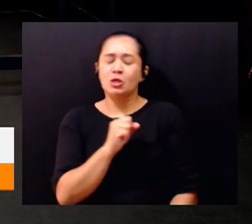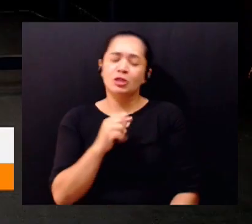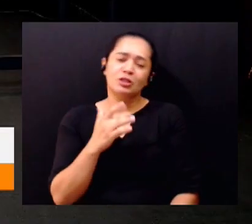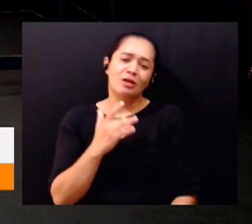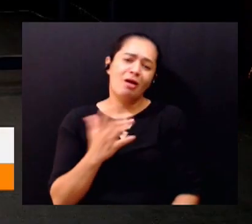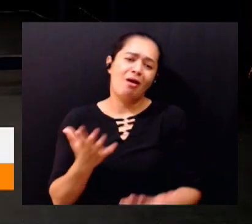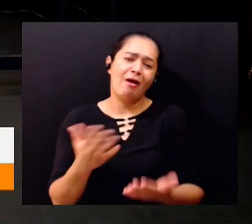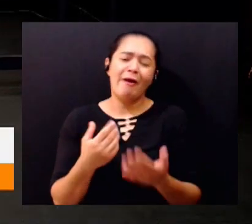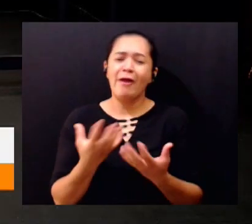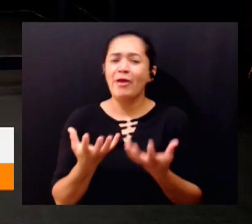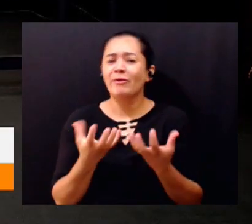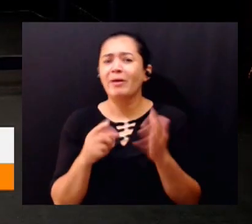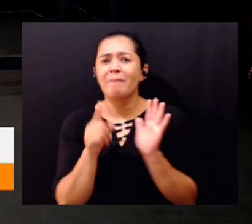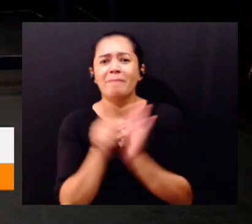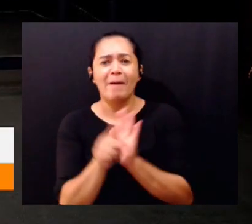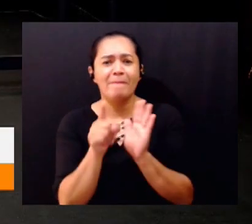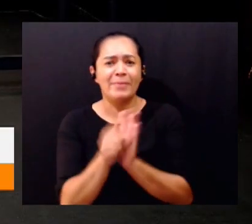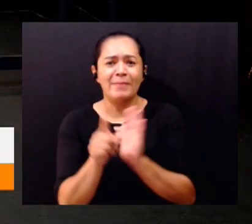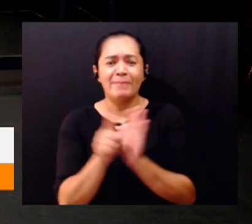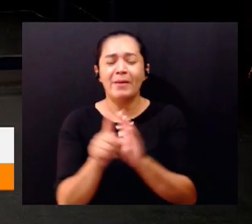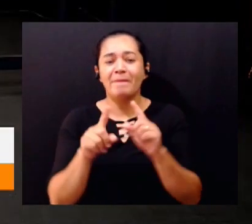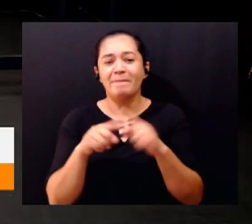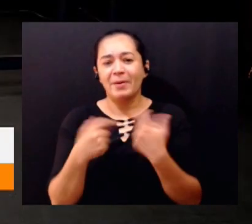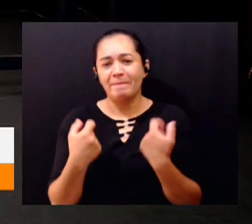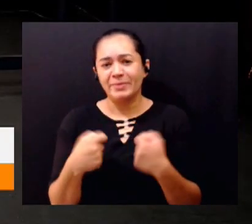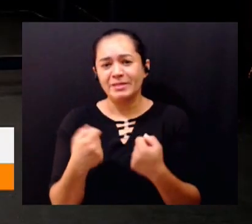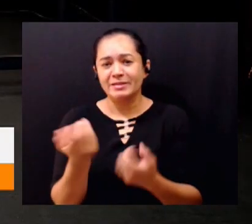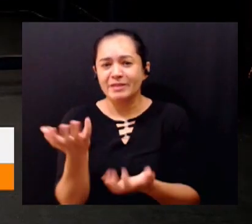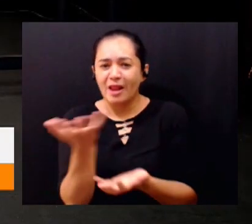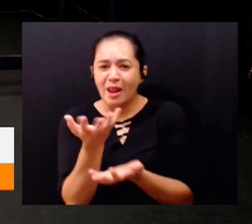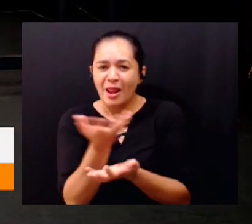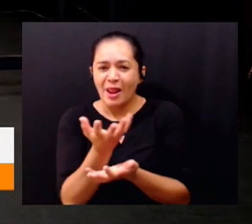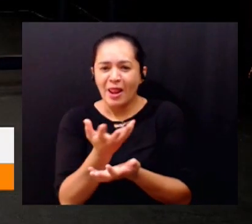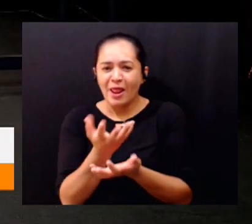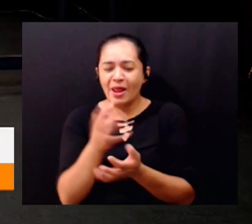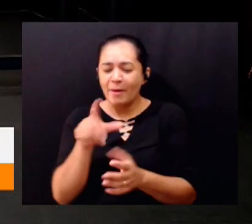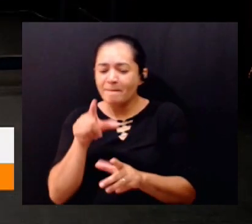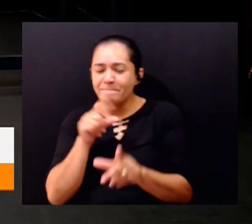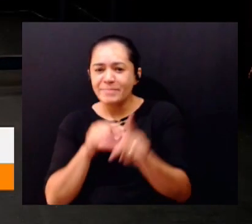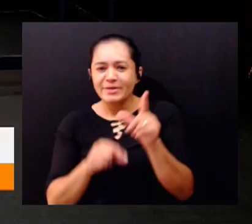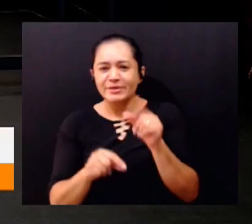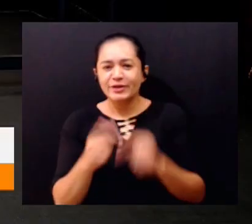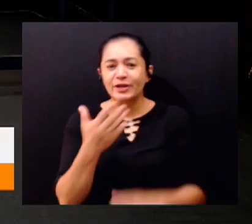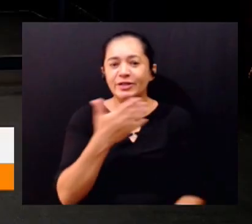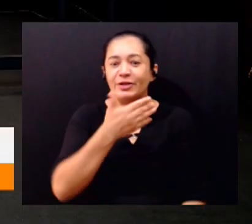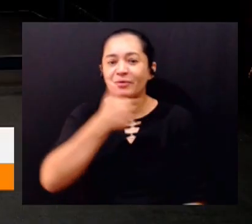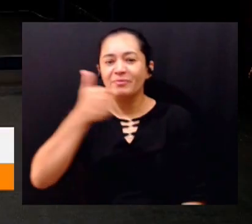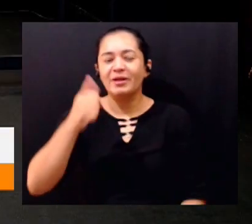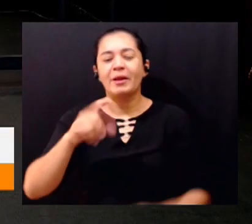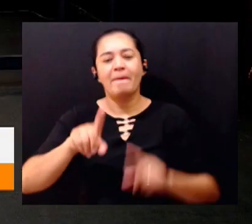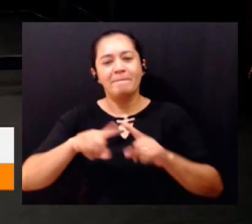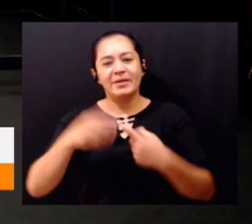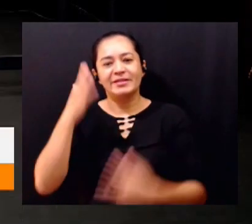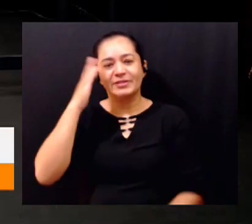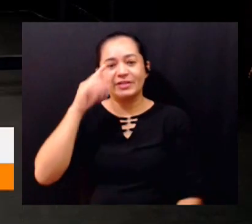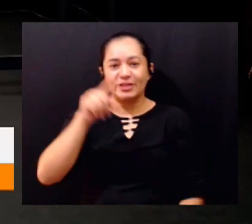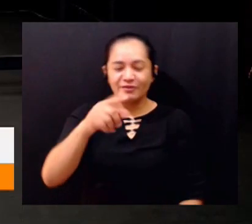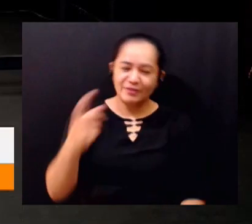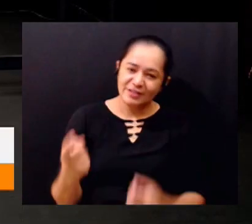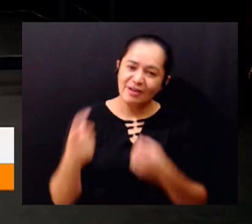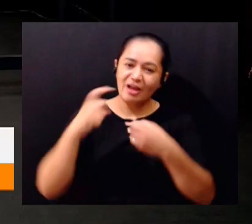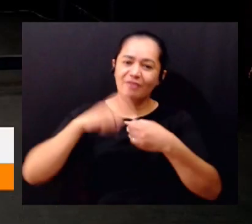gente precisa ir peneirando os assuntos, mas eu sei que você vai voltar pra gente falar mais coisas aqui. Fica com a gente aqui, não sai do Zoom,